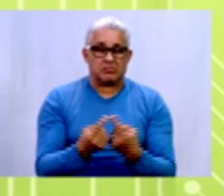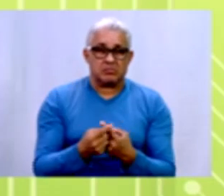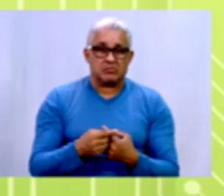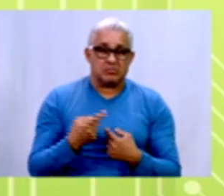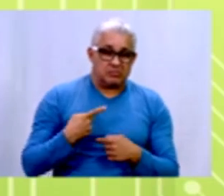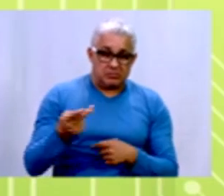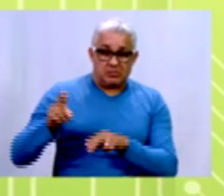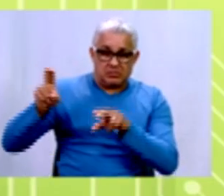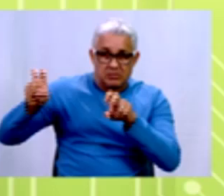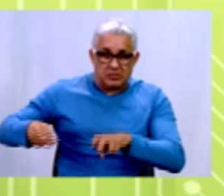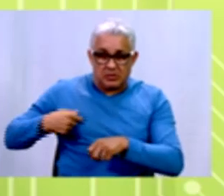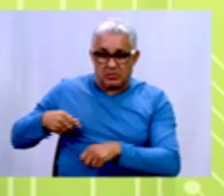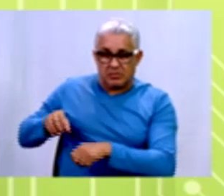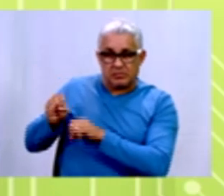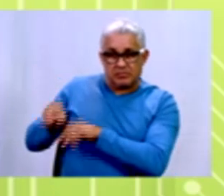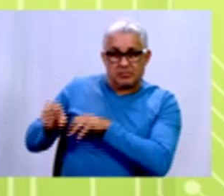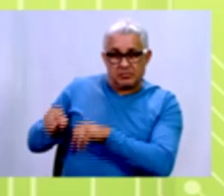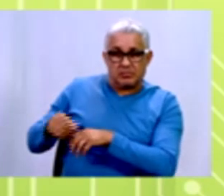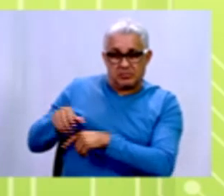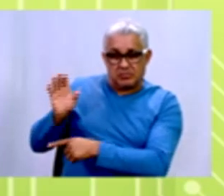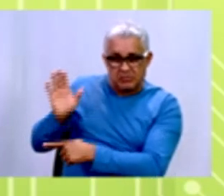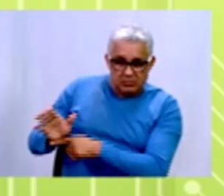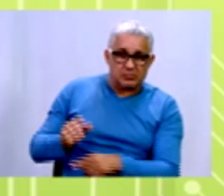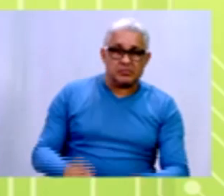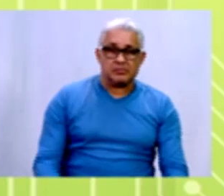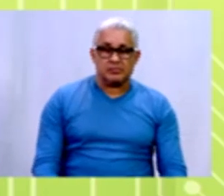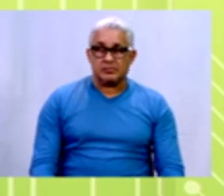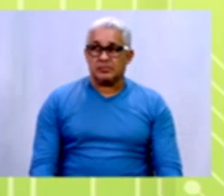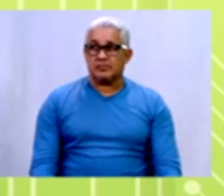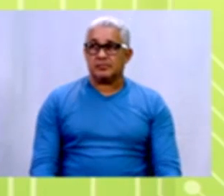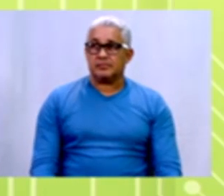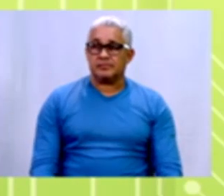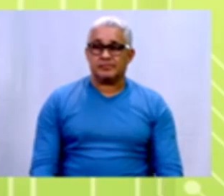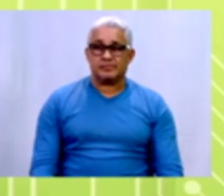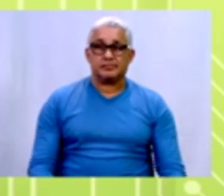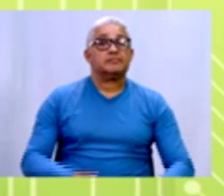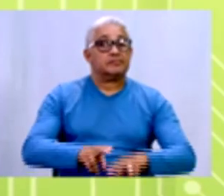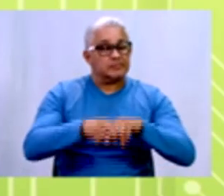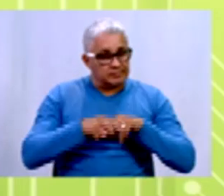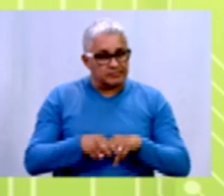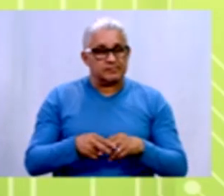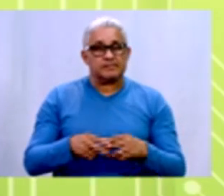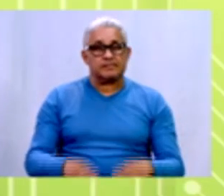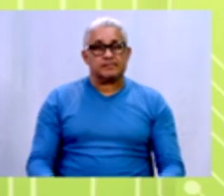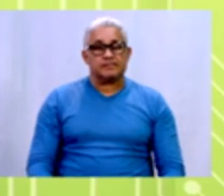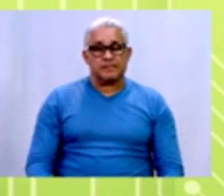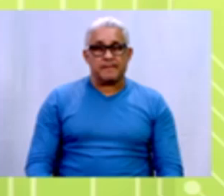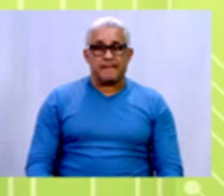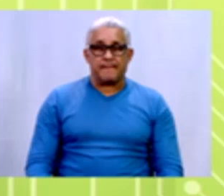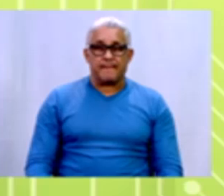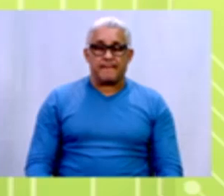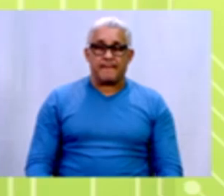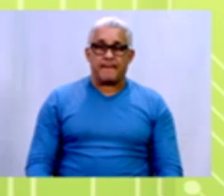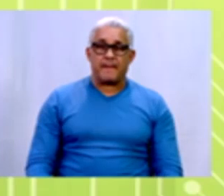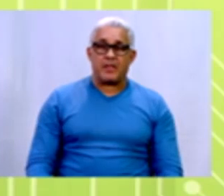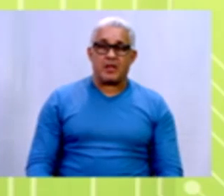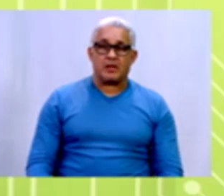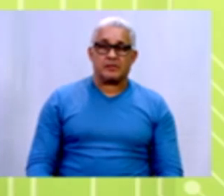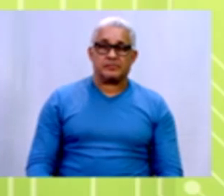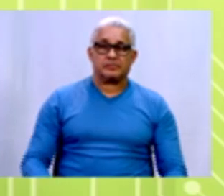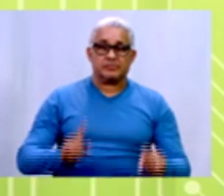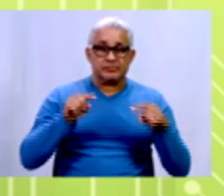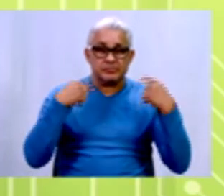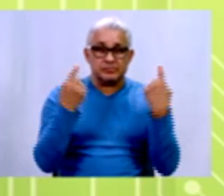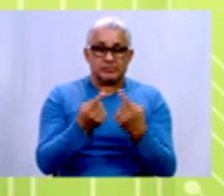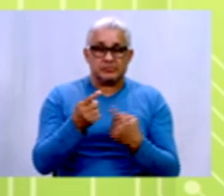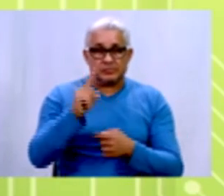nós sentamos ali e eu vou te ajudar. Então, é para isso que serve o Day Meeting, ou seja, a